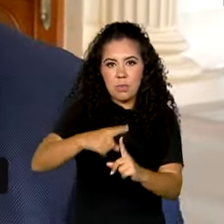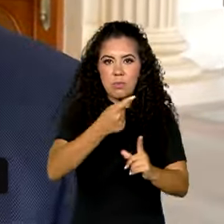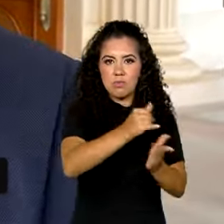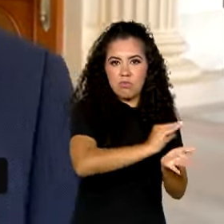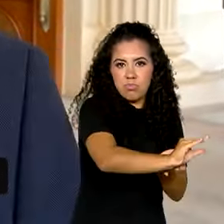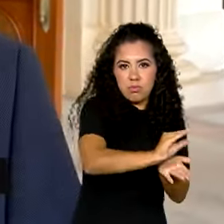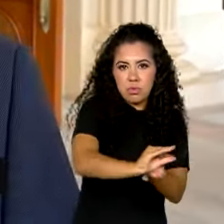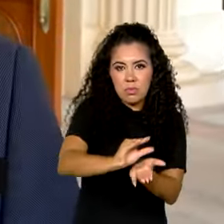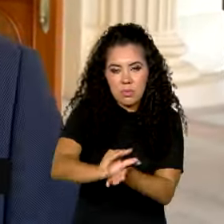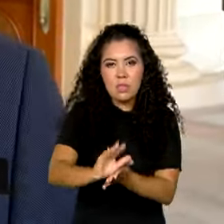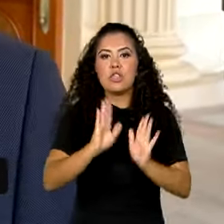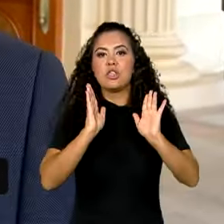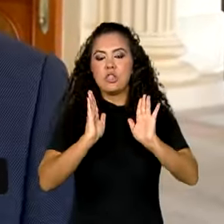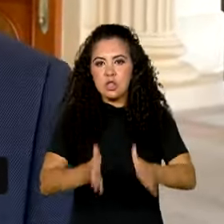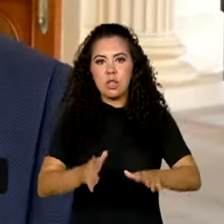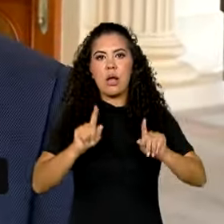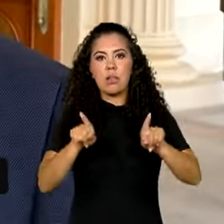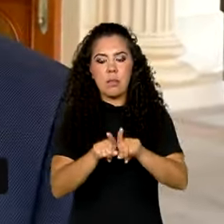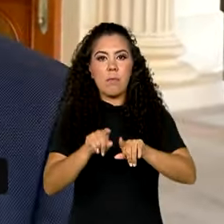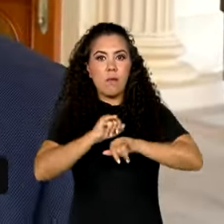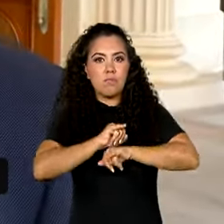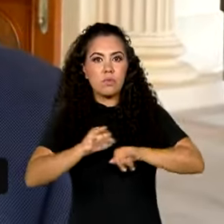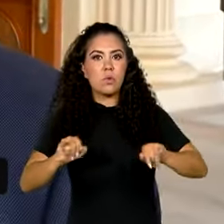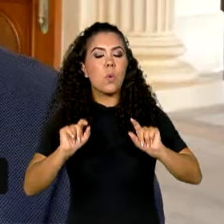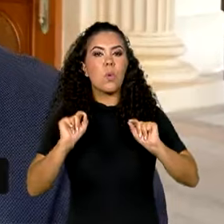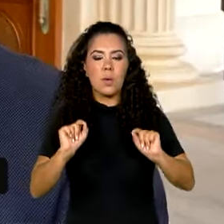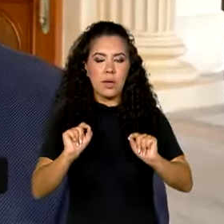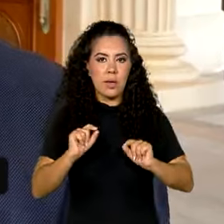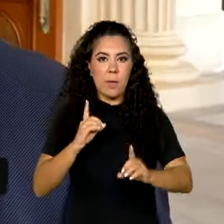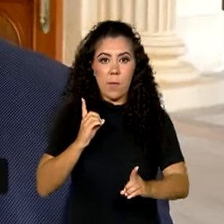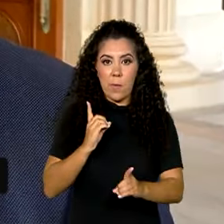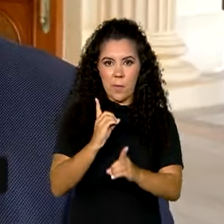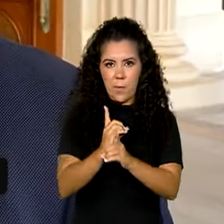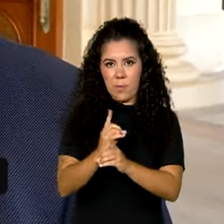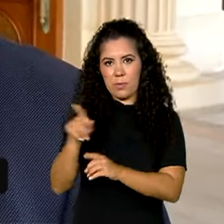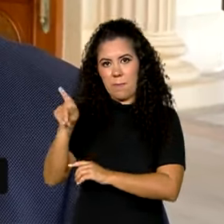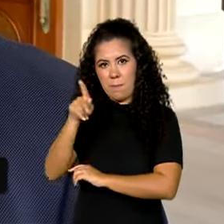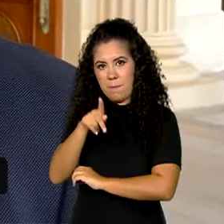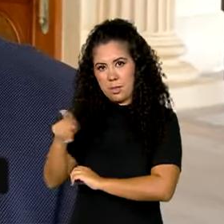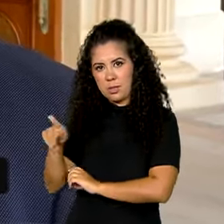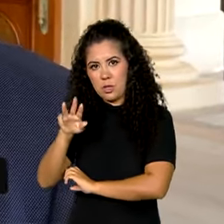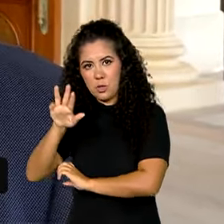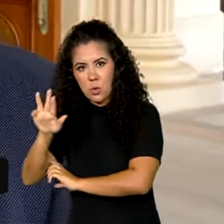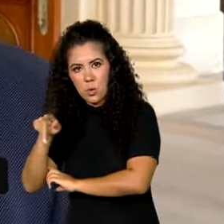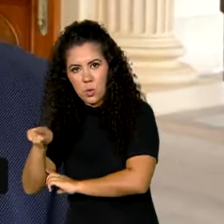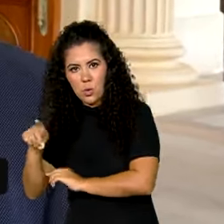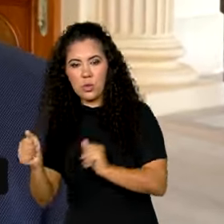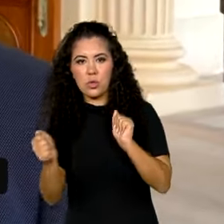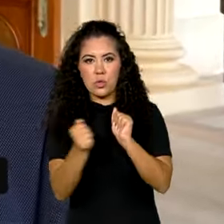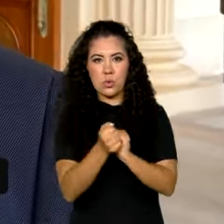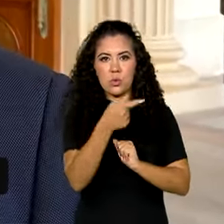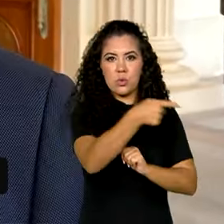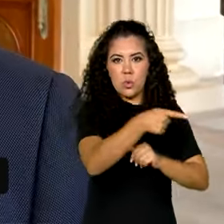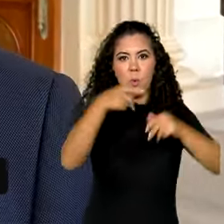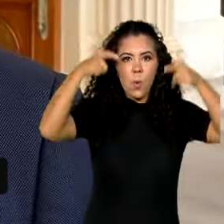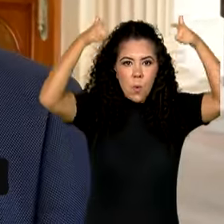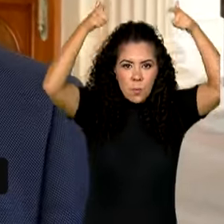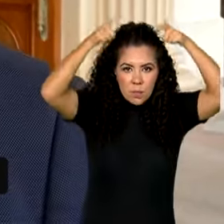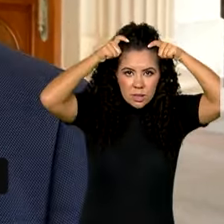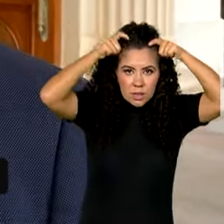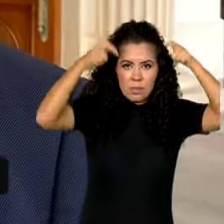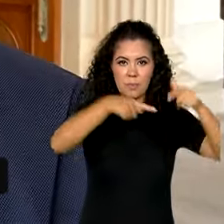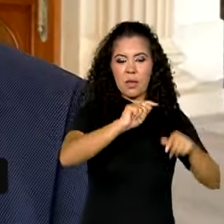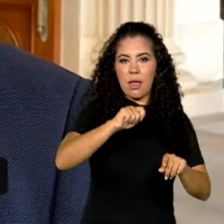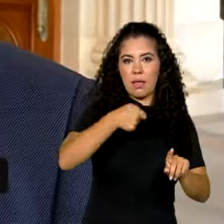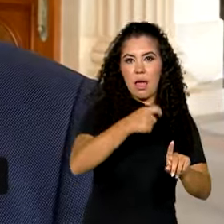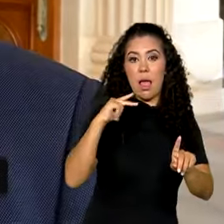já anunciaram, desde o encontro do presidente Lula com o príncipe herdeiro,